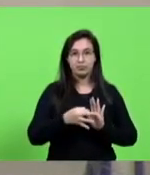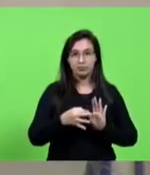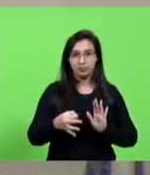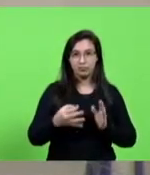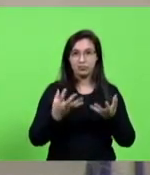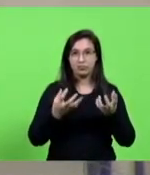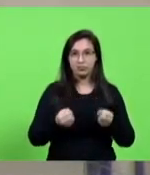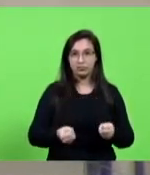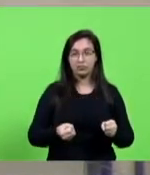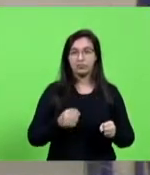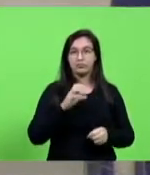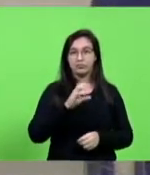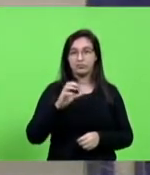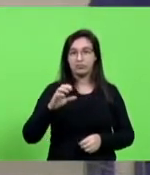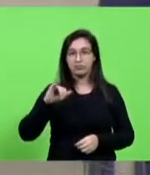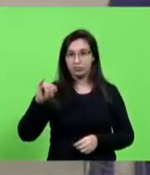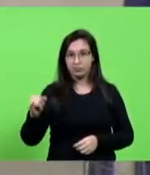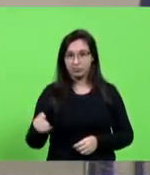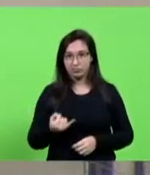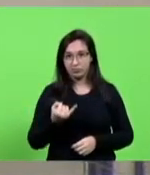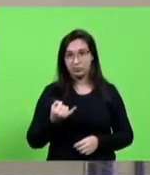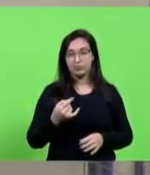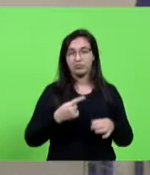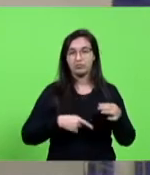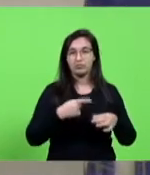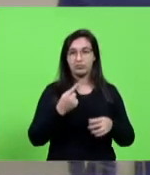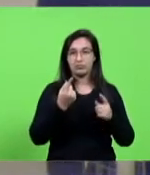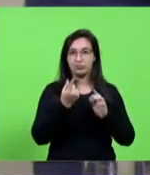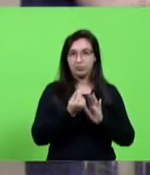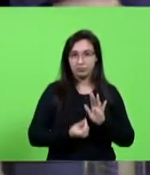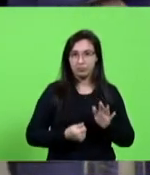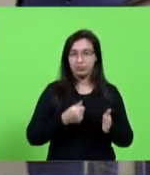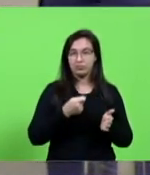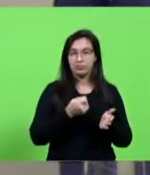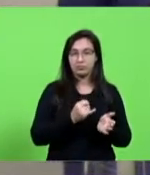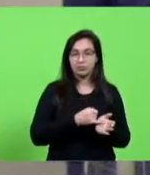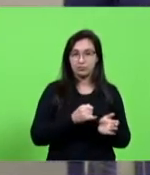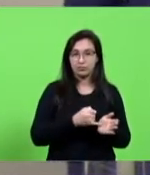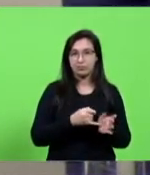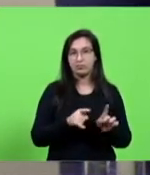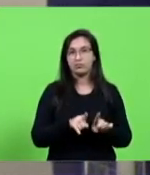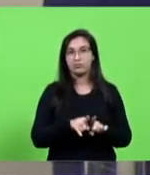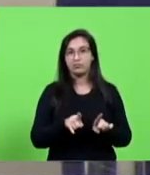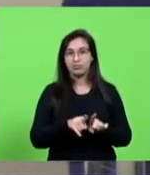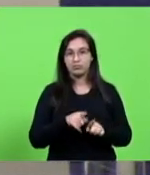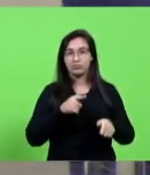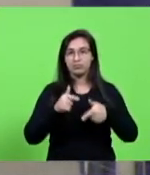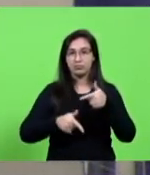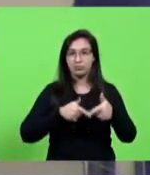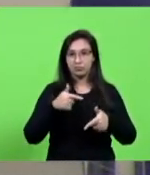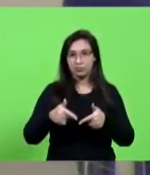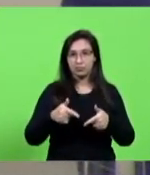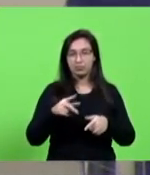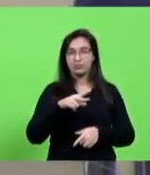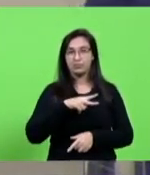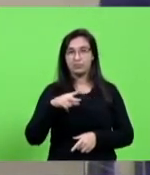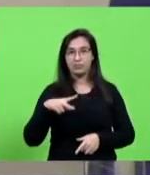comissões de Constituição e Justiça, Comissão de Finanças e Tributação, Comissão de Trabalho, Administração e Serviço Público. Em